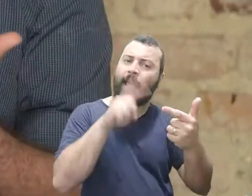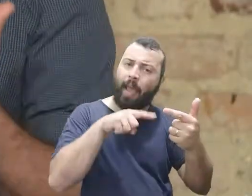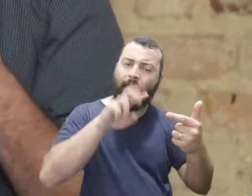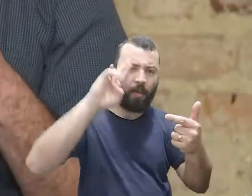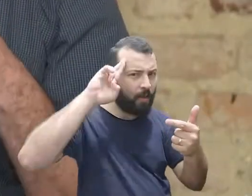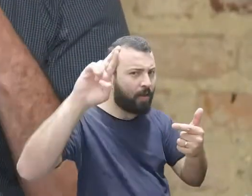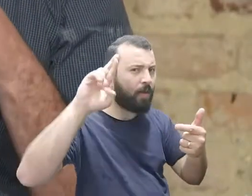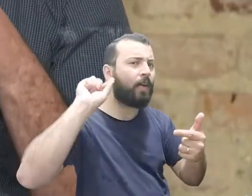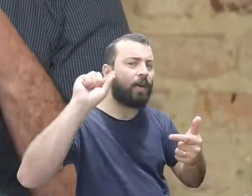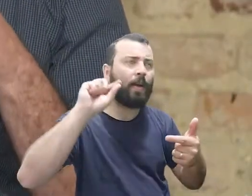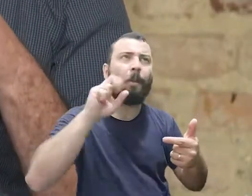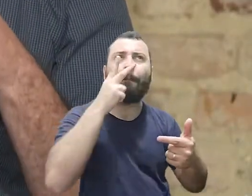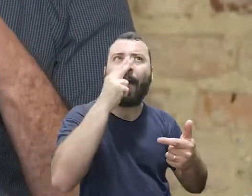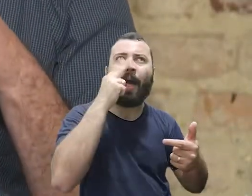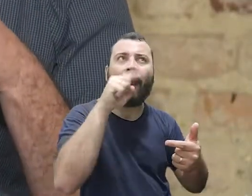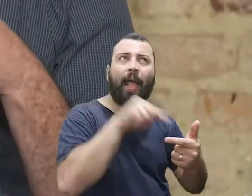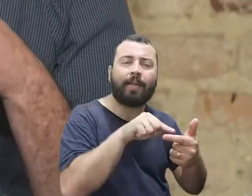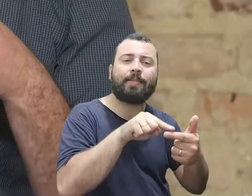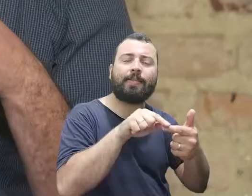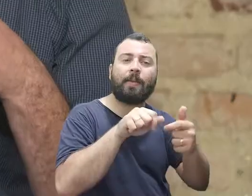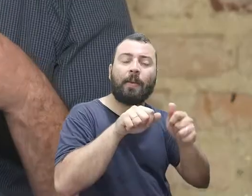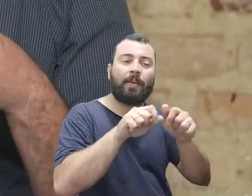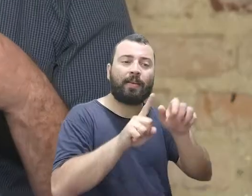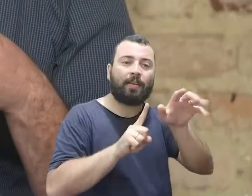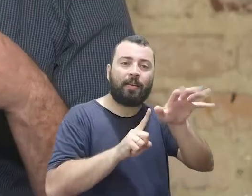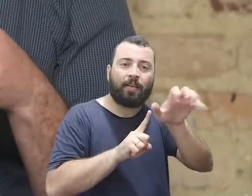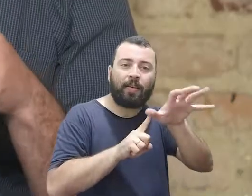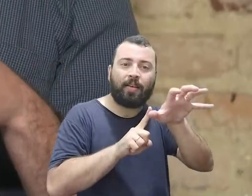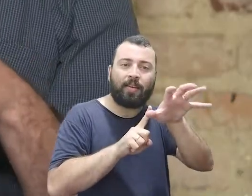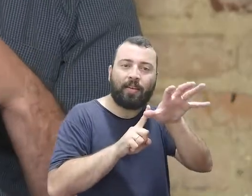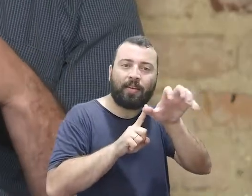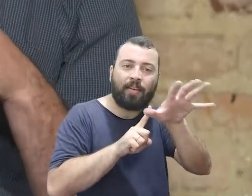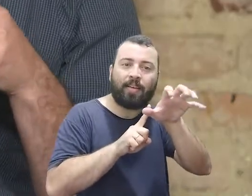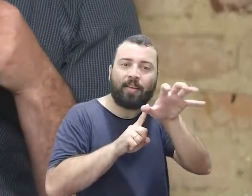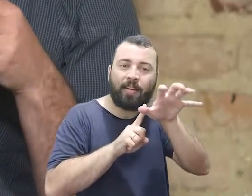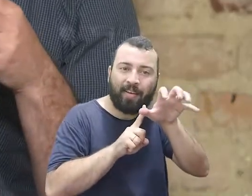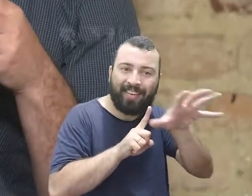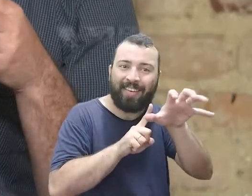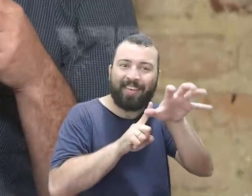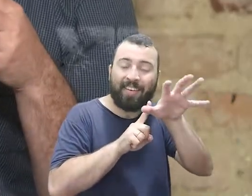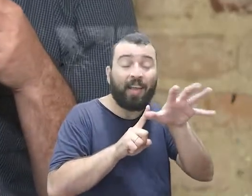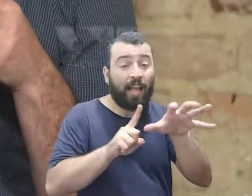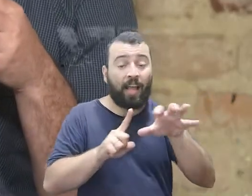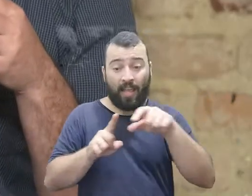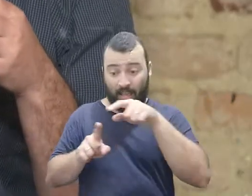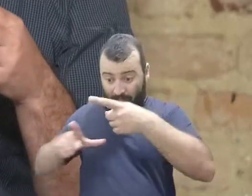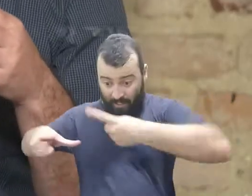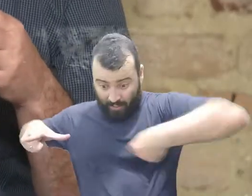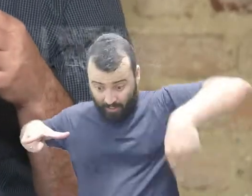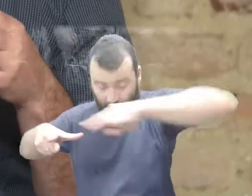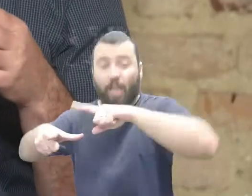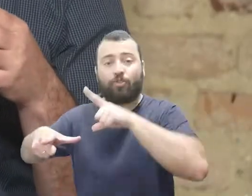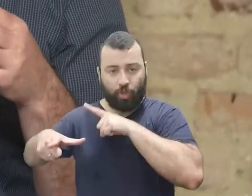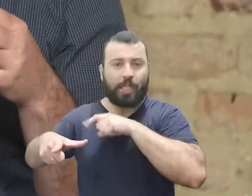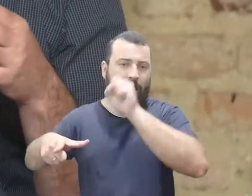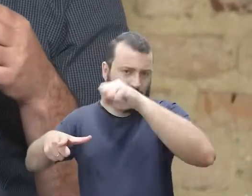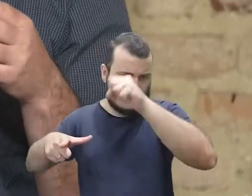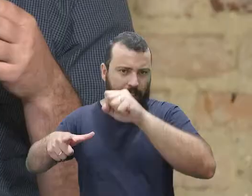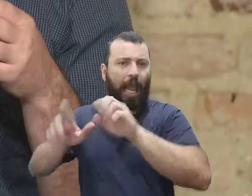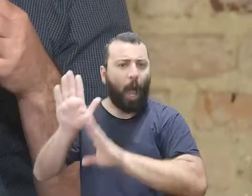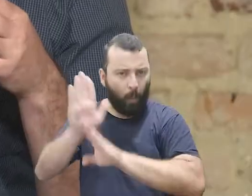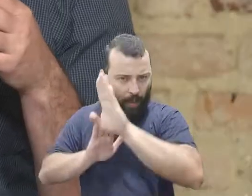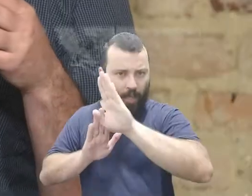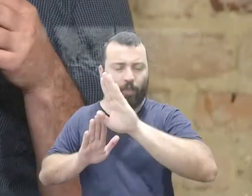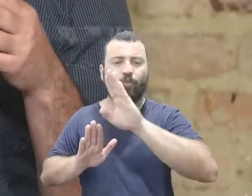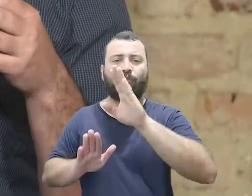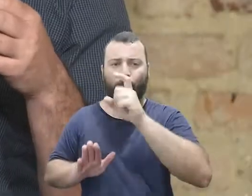ele funciona como um amplificador de sinal. A excentricidade, ela deflagra um processo de aumento de gelo,